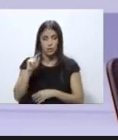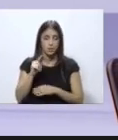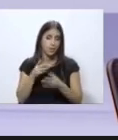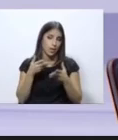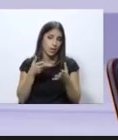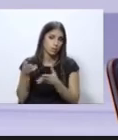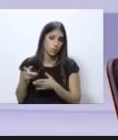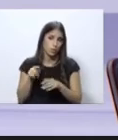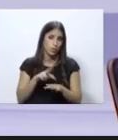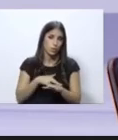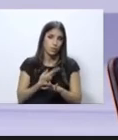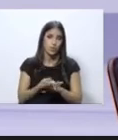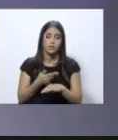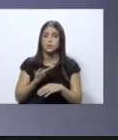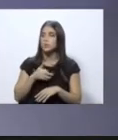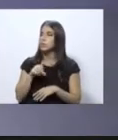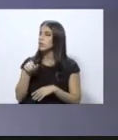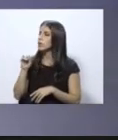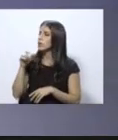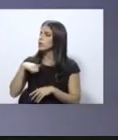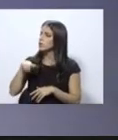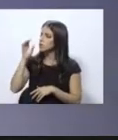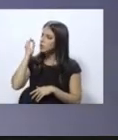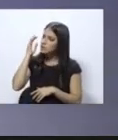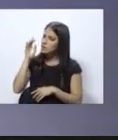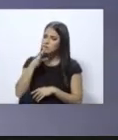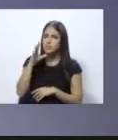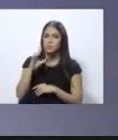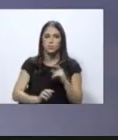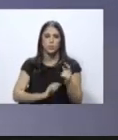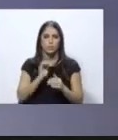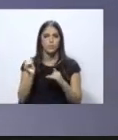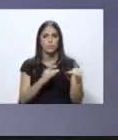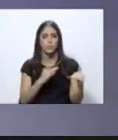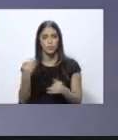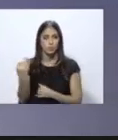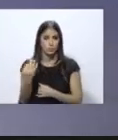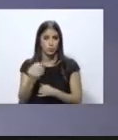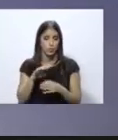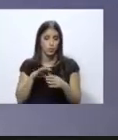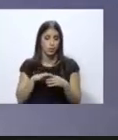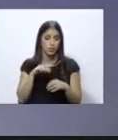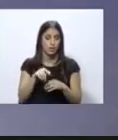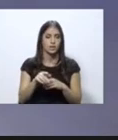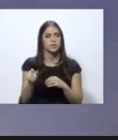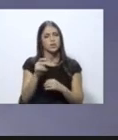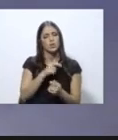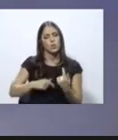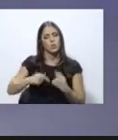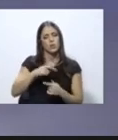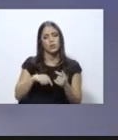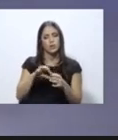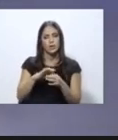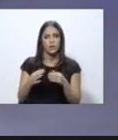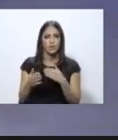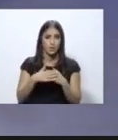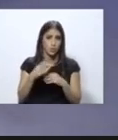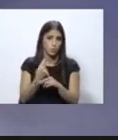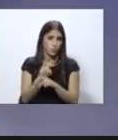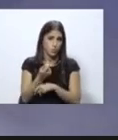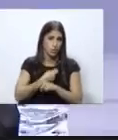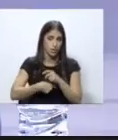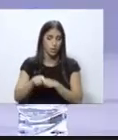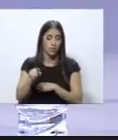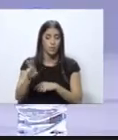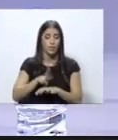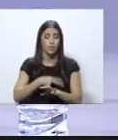reforços. Já agora, Diogo, uma coisa que me esqueci de dizer e que acho que é importante é que o Futebol Clube Porto, nesta última ronda, neste feixinho do mercado, foi-se